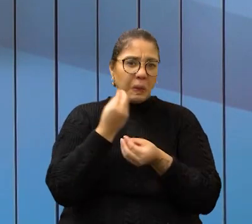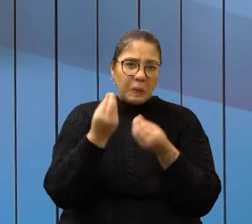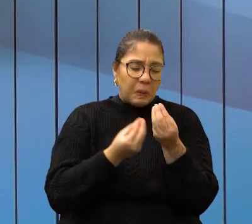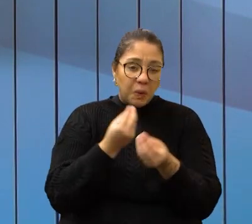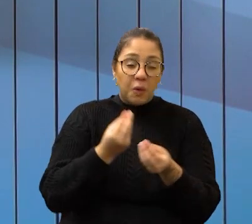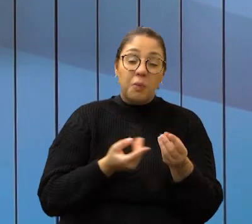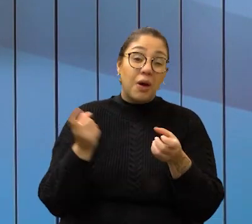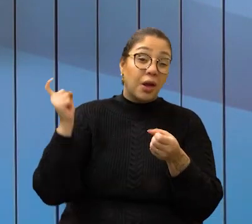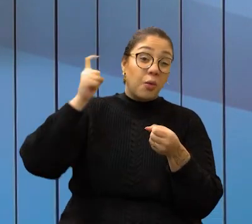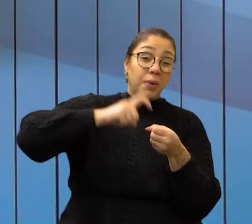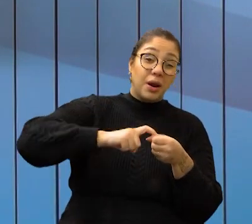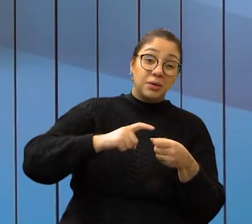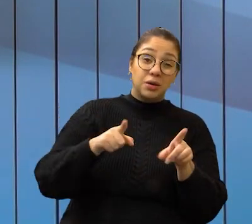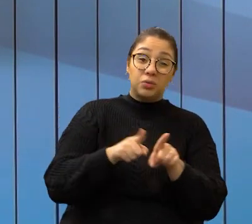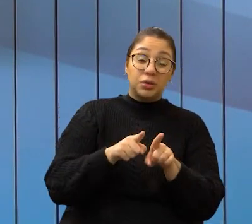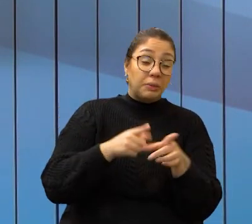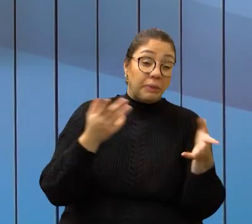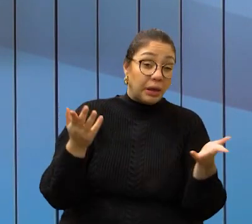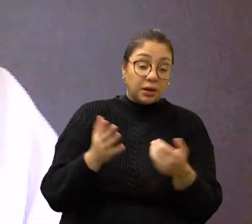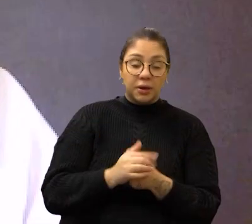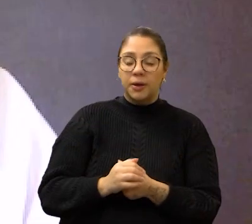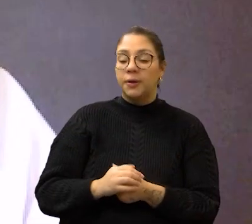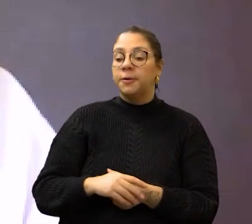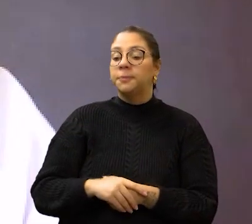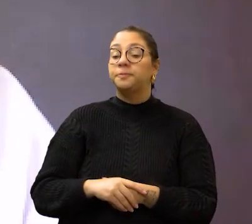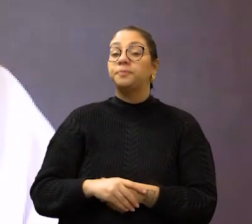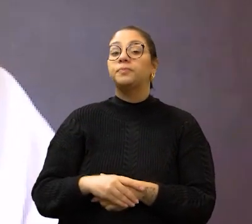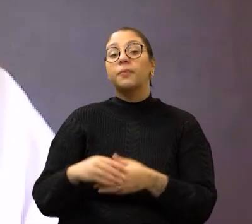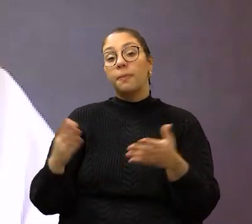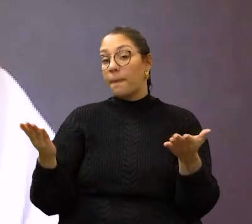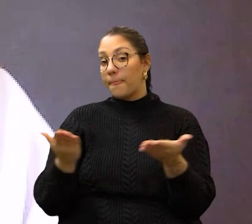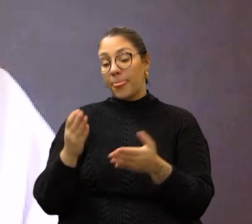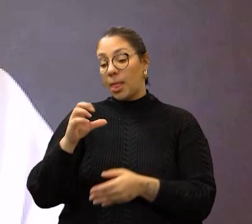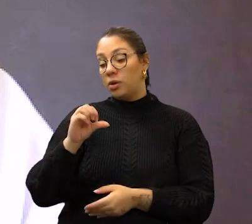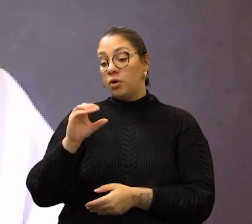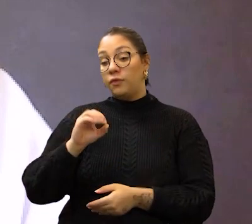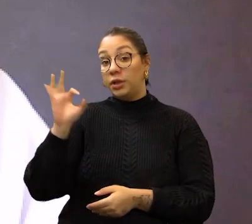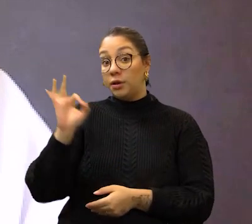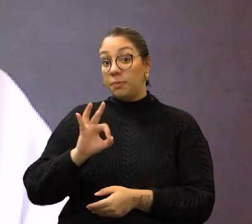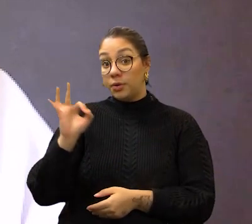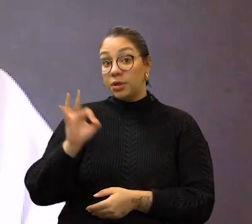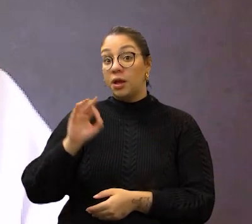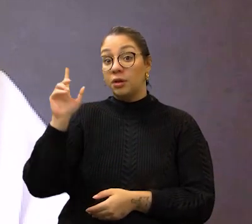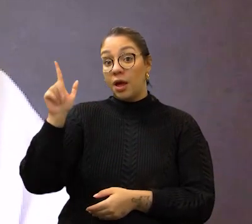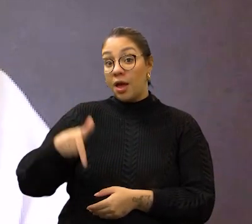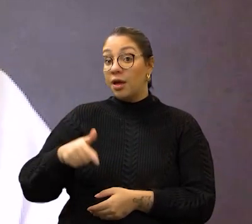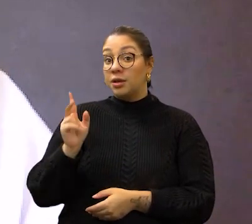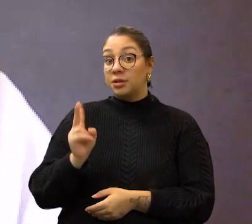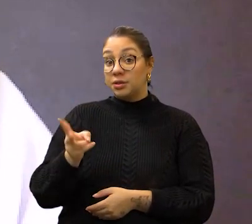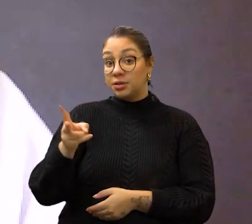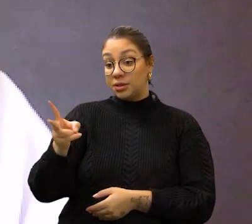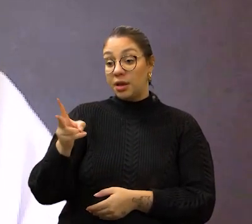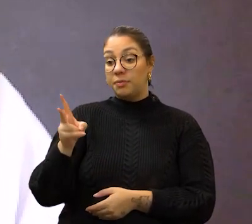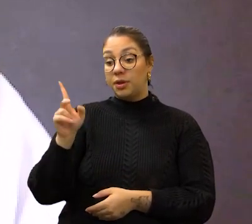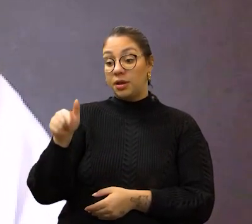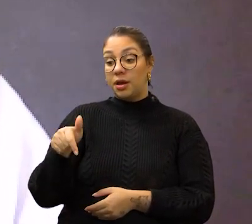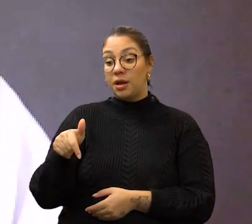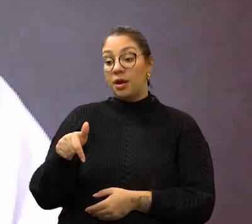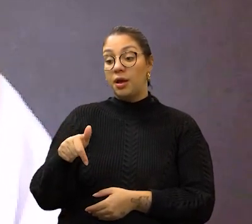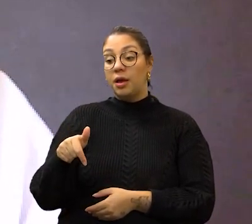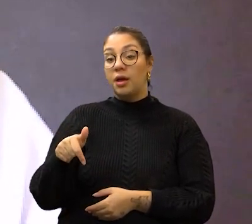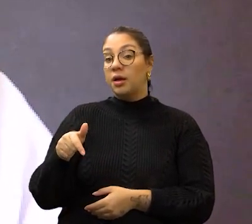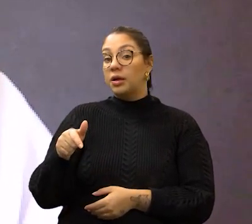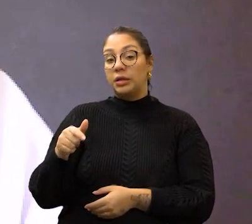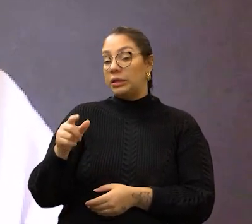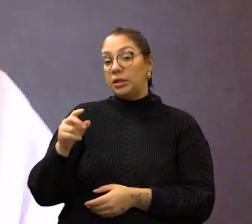que é a recuperação dela? Hoje, 90% das cirurgias de mioma a gente faz sempre por via que a gente chama de